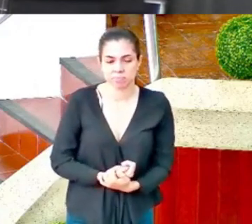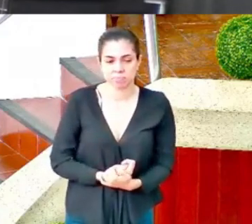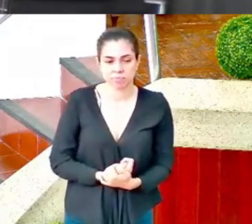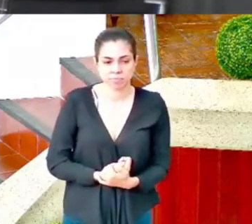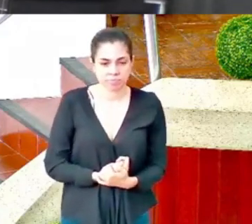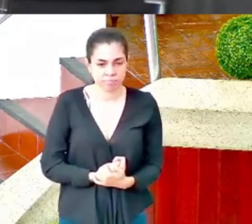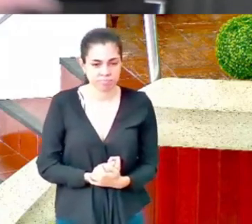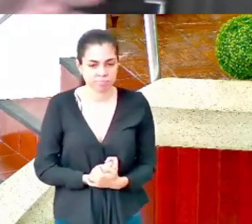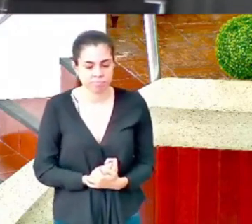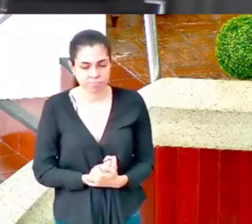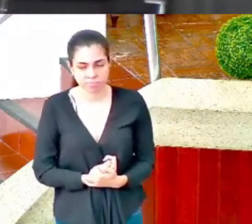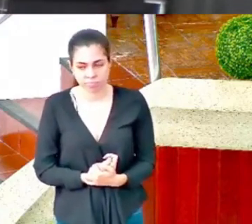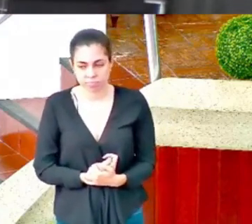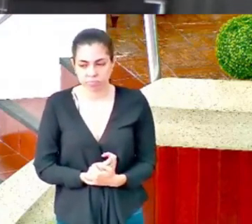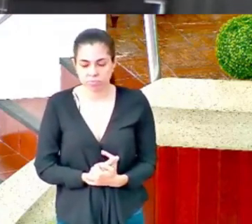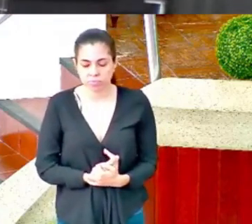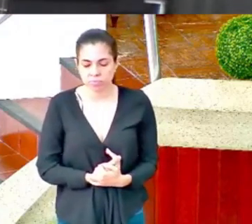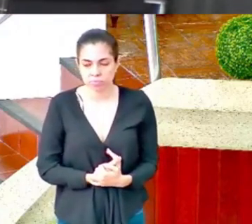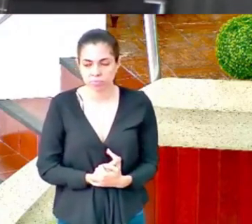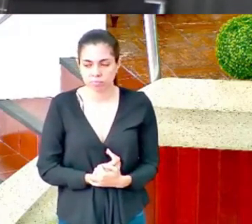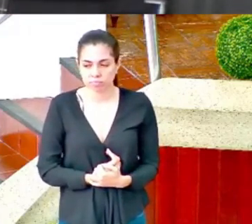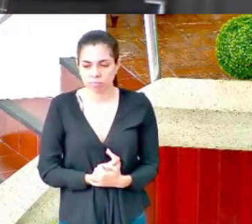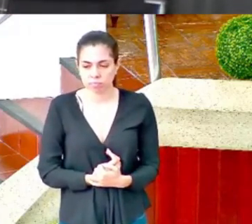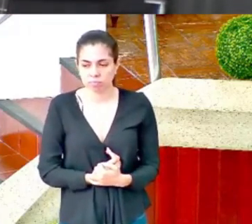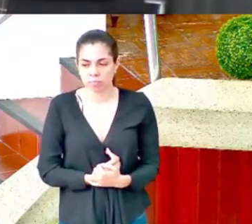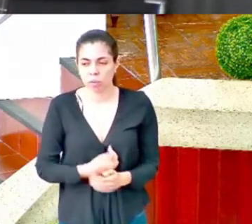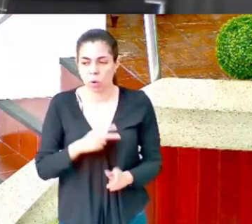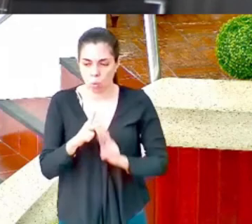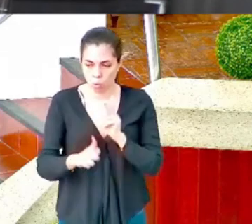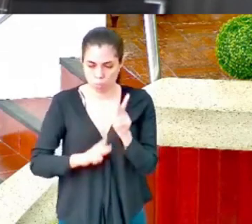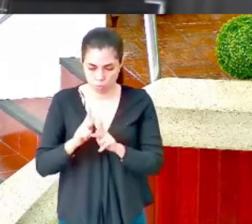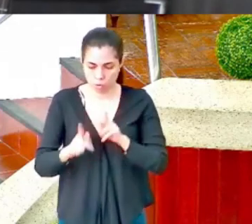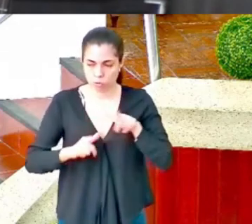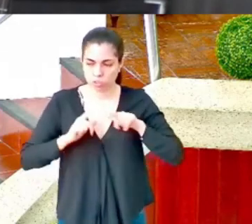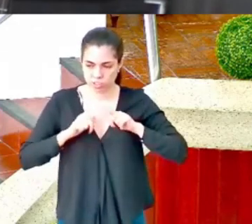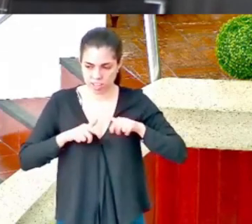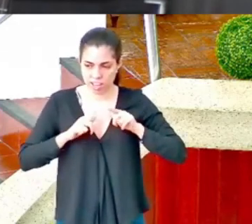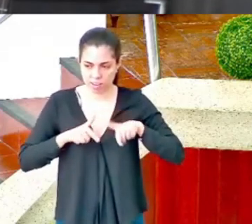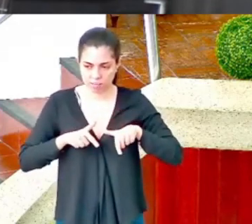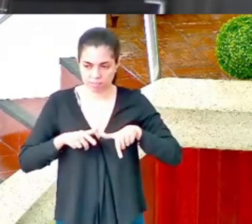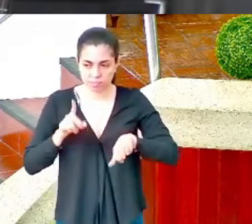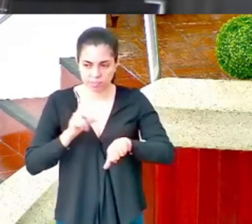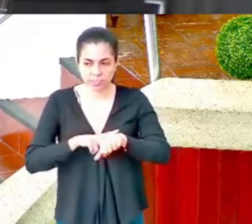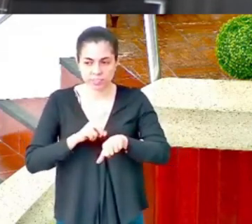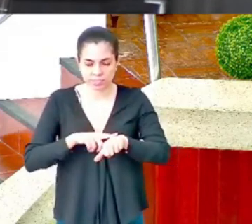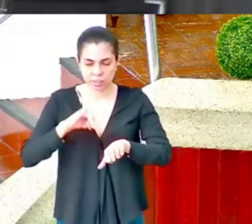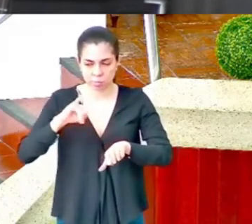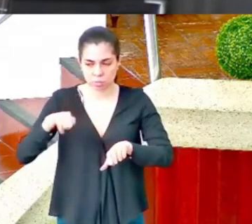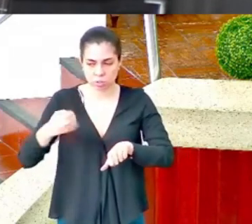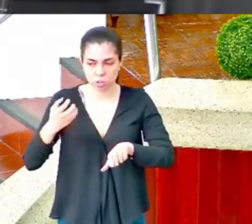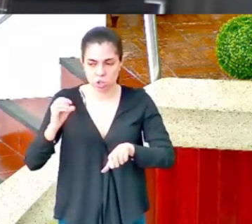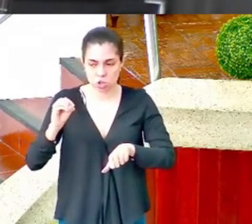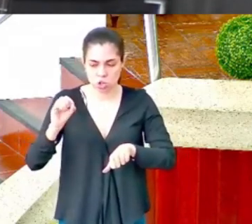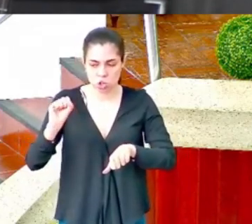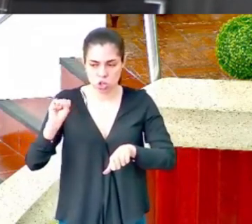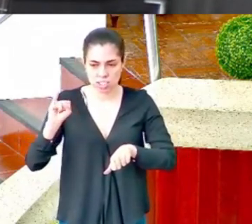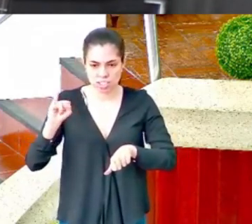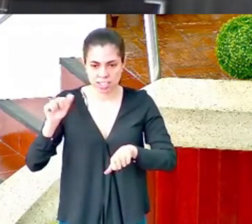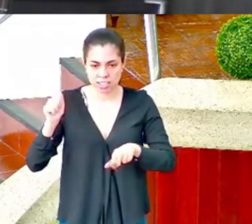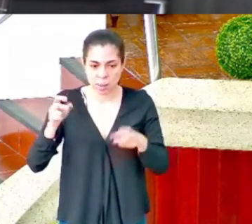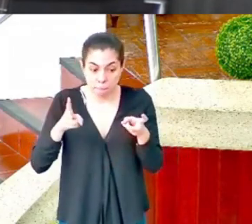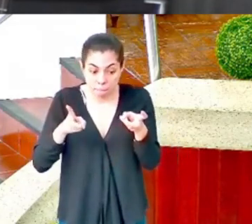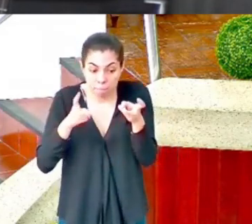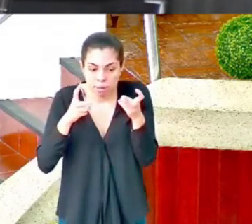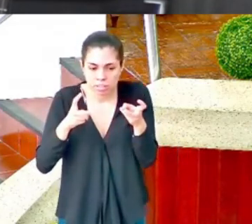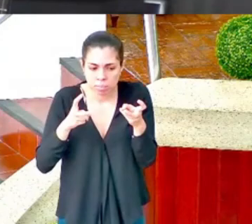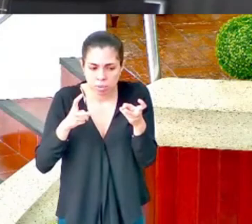estavam desviados da vida com Deus. Deus havia proporcionado uma aliança, um acordo, Deus havia proporcionado